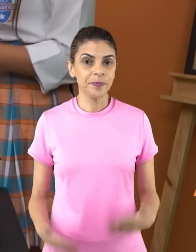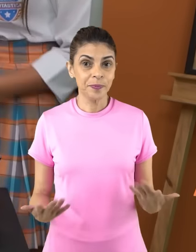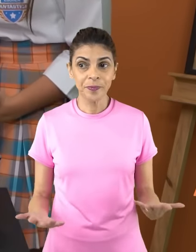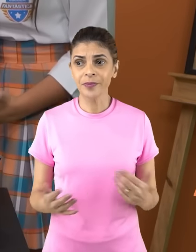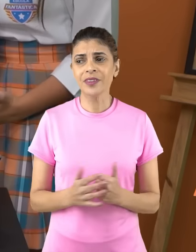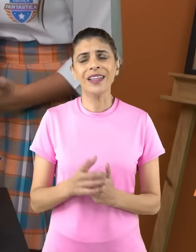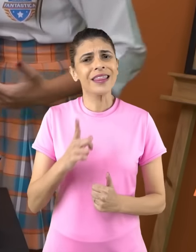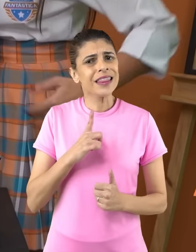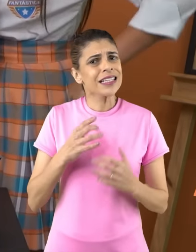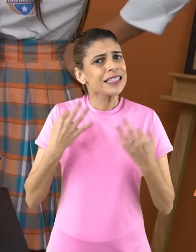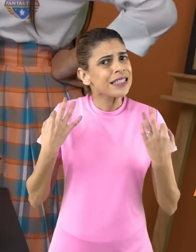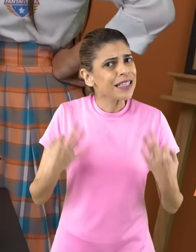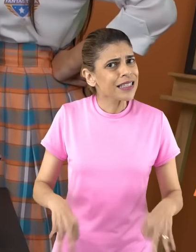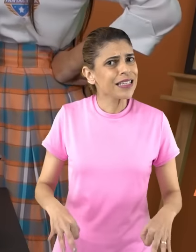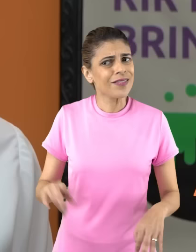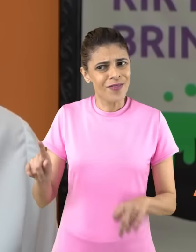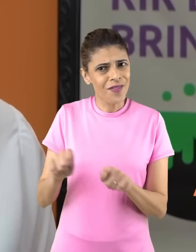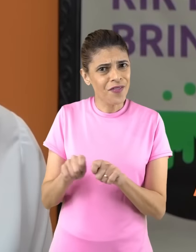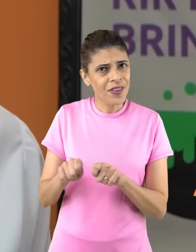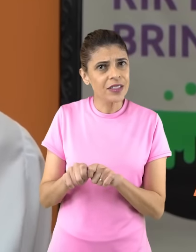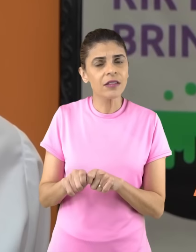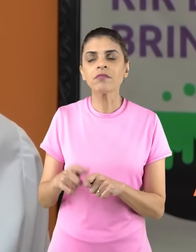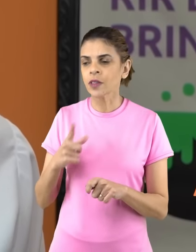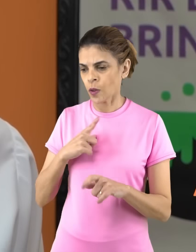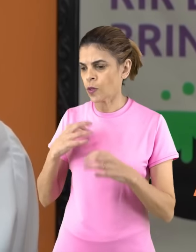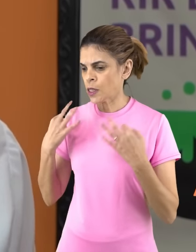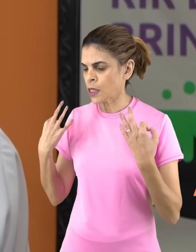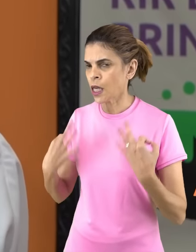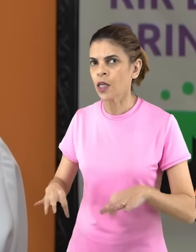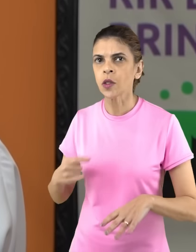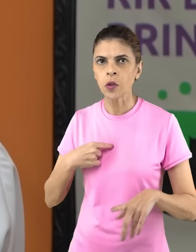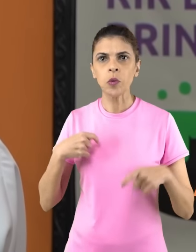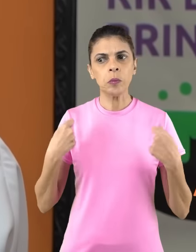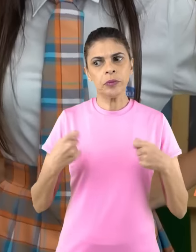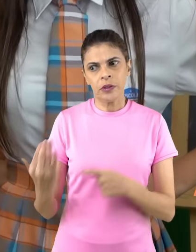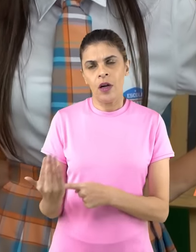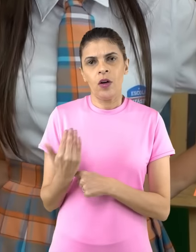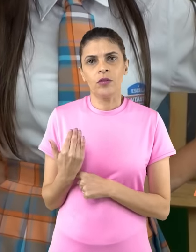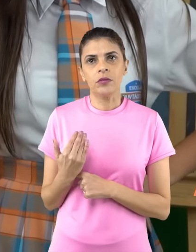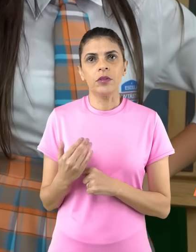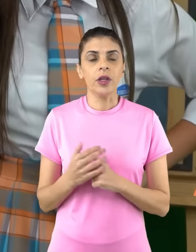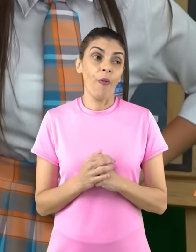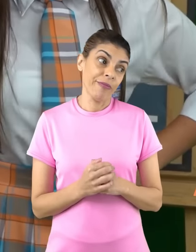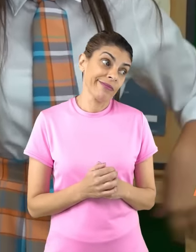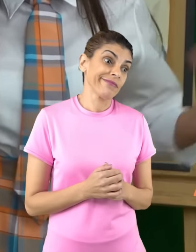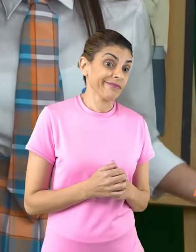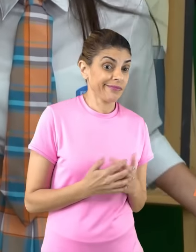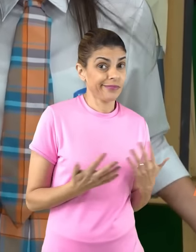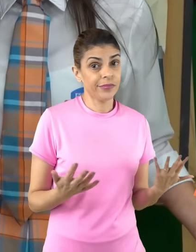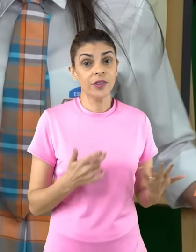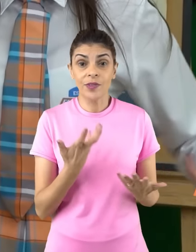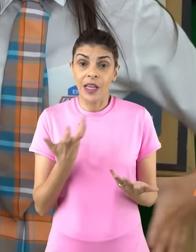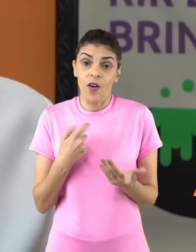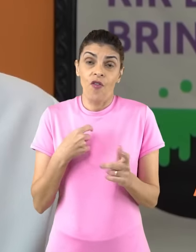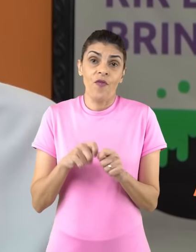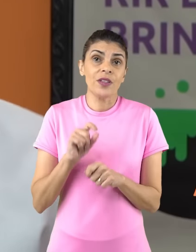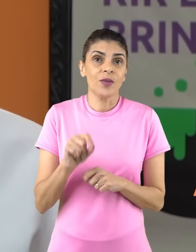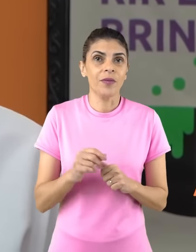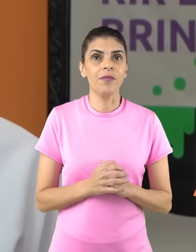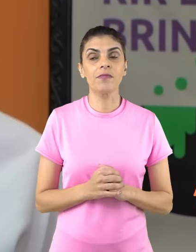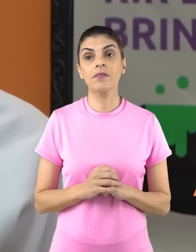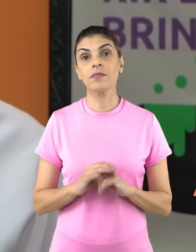Amiga, tem certeza que você quer fazer isso? Certeza absoluta E eu preciso da sua ajuda Tá O que você quer que eu faça?